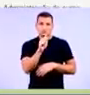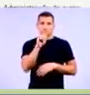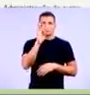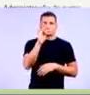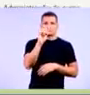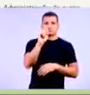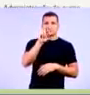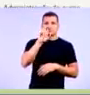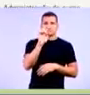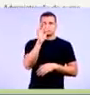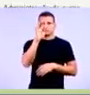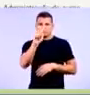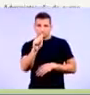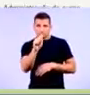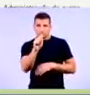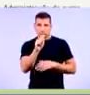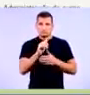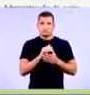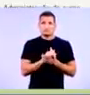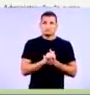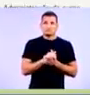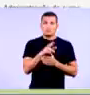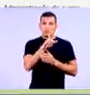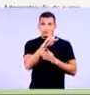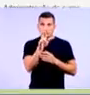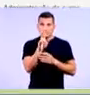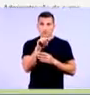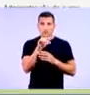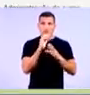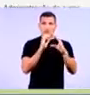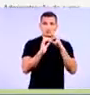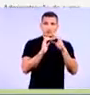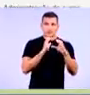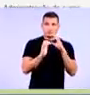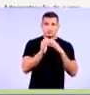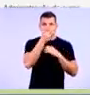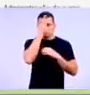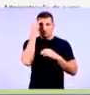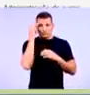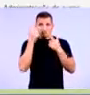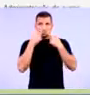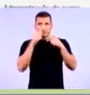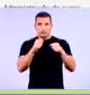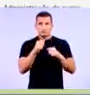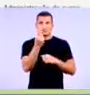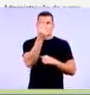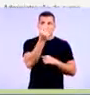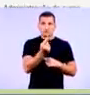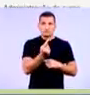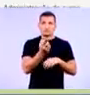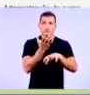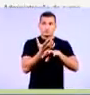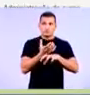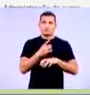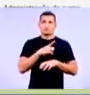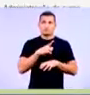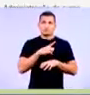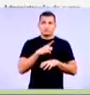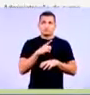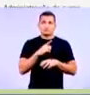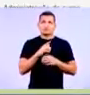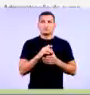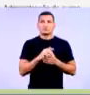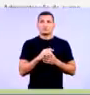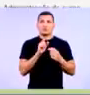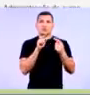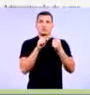tarefa. No caso aqui se chama, o nome da tarefa é Comunicação Humana e Linguagem. Cada disciplina, cada tarefa vem com a indicação